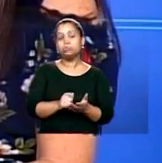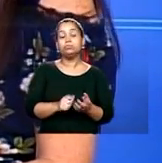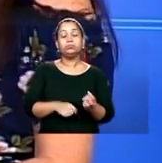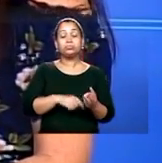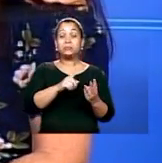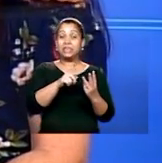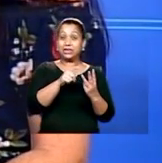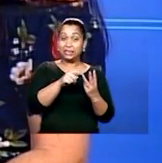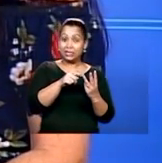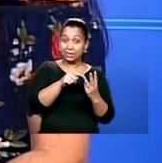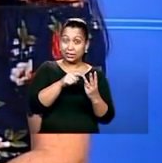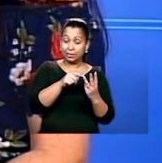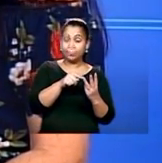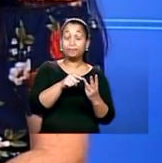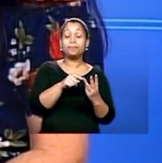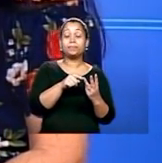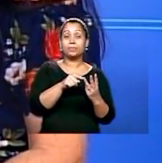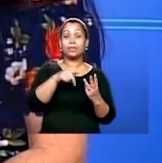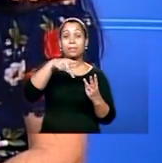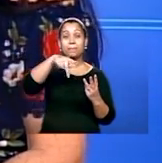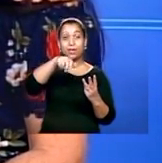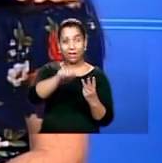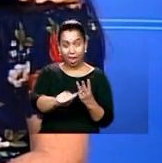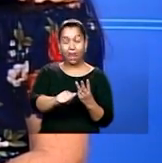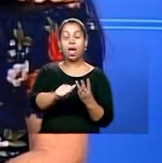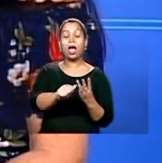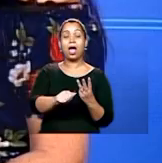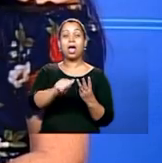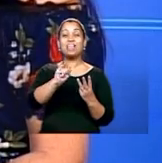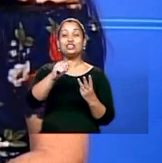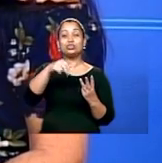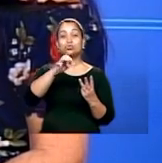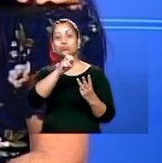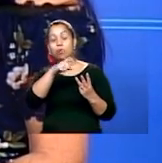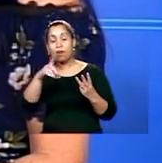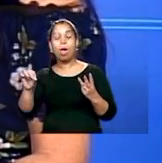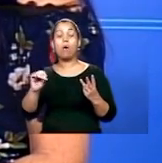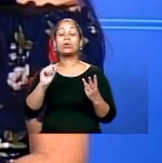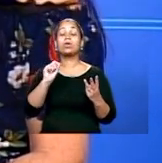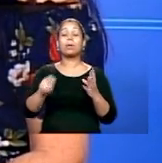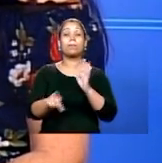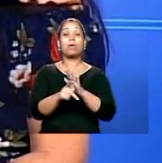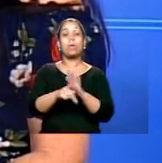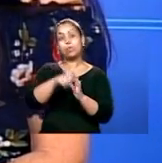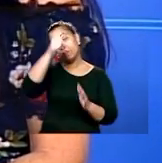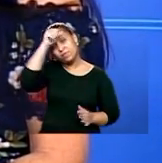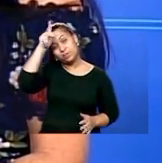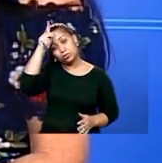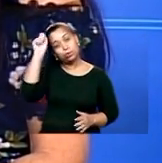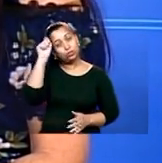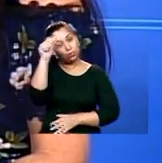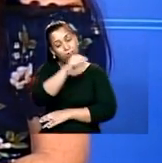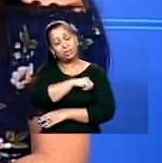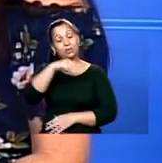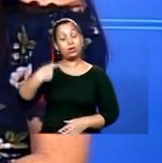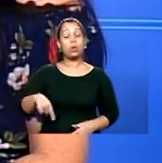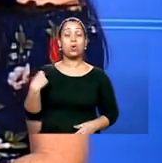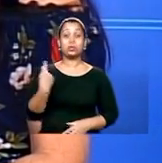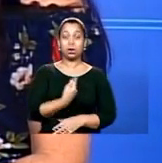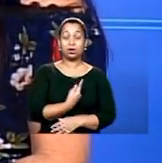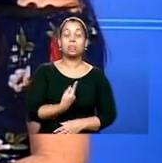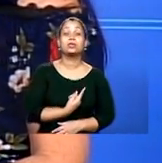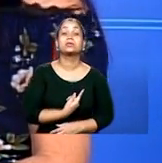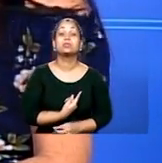caminho. E o PA institucional, que é um recurso municipal. E nós aqui em São José do Rio Preto